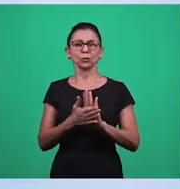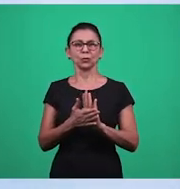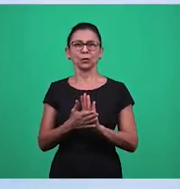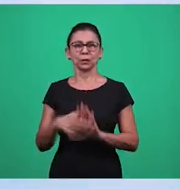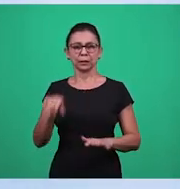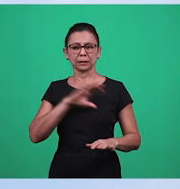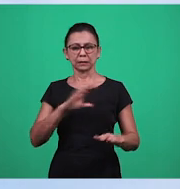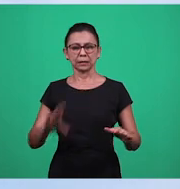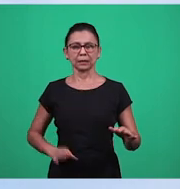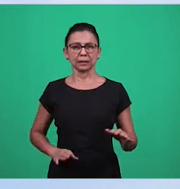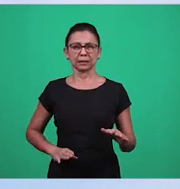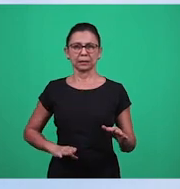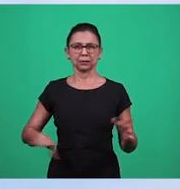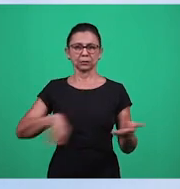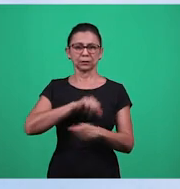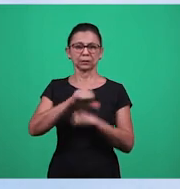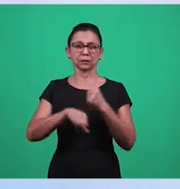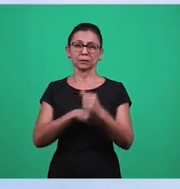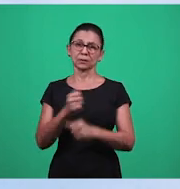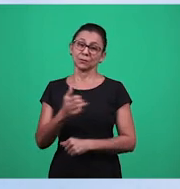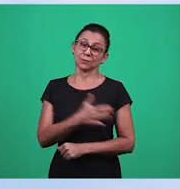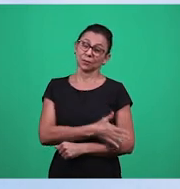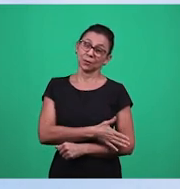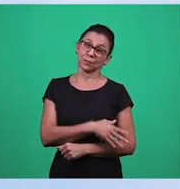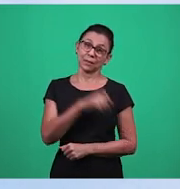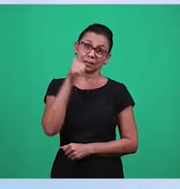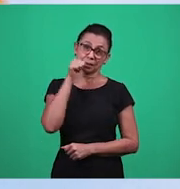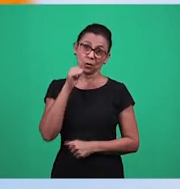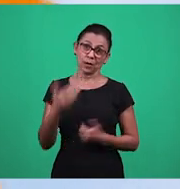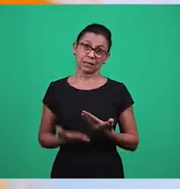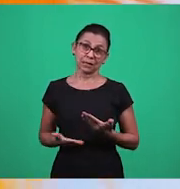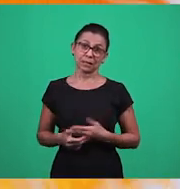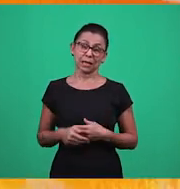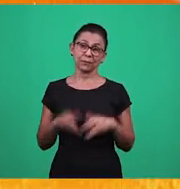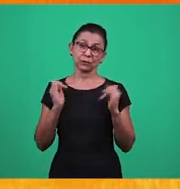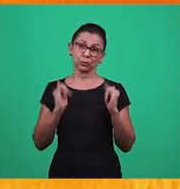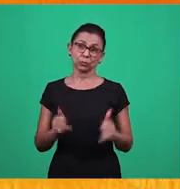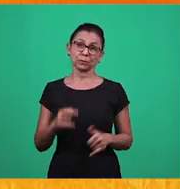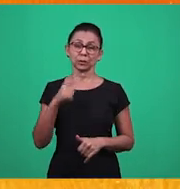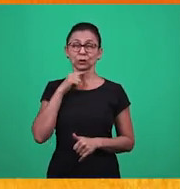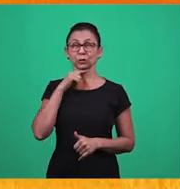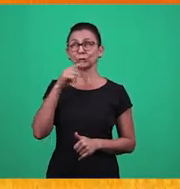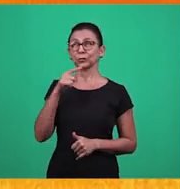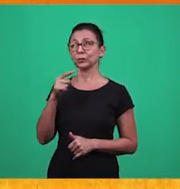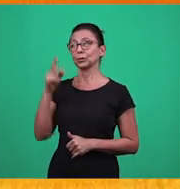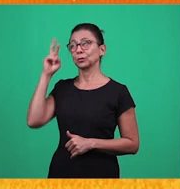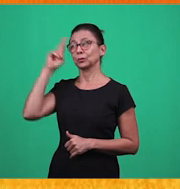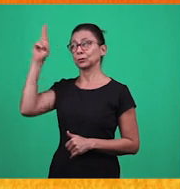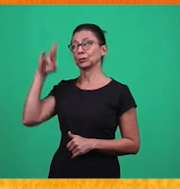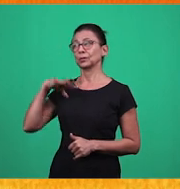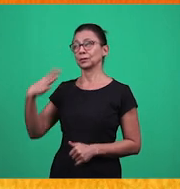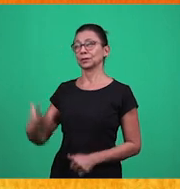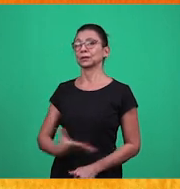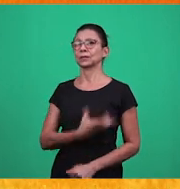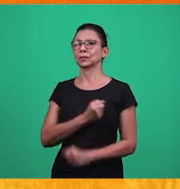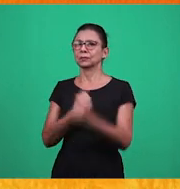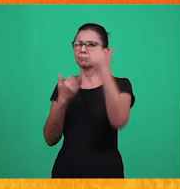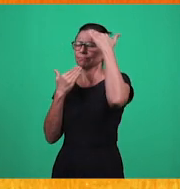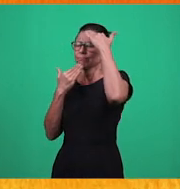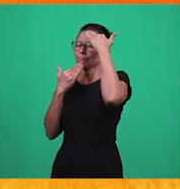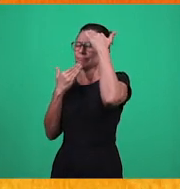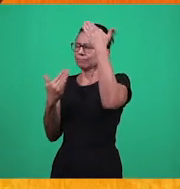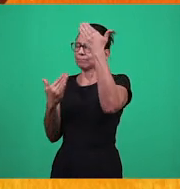tempestade. Esta serva jamais voltou a duvidar do seu Senhor e Salvador, e com gratidão e